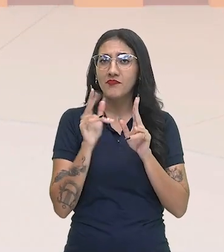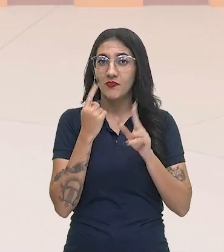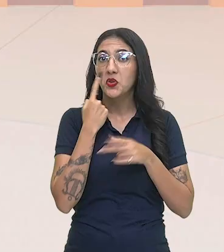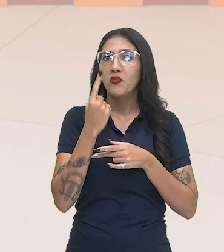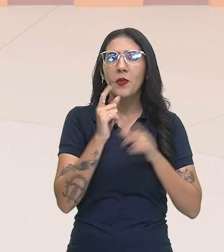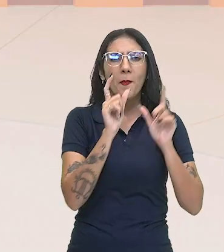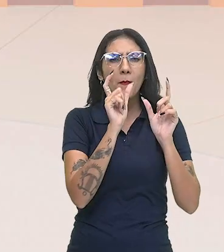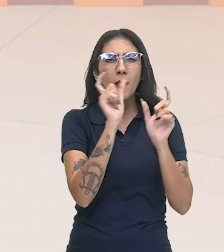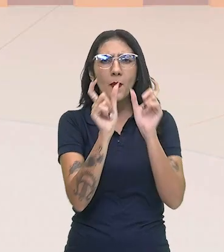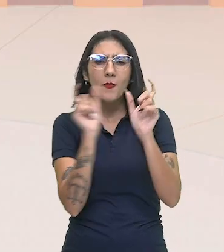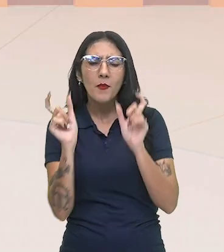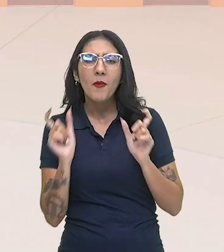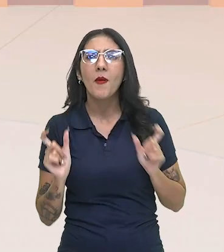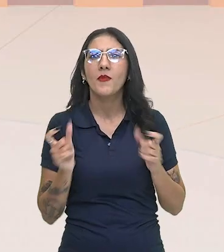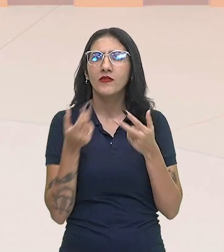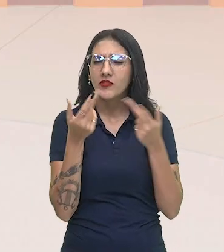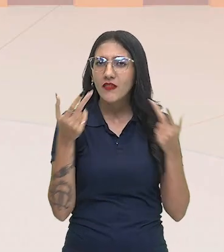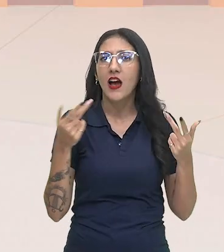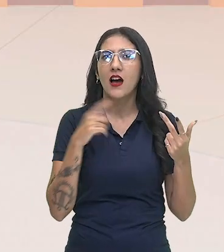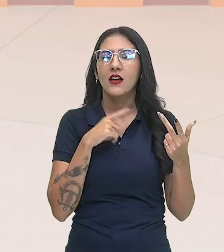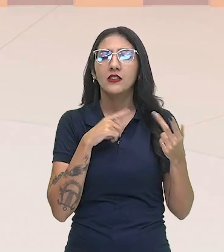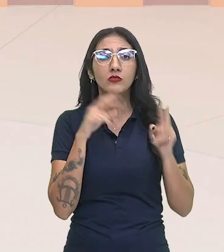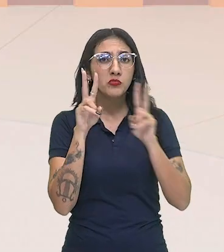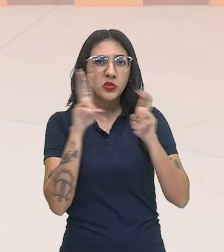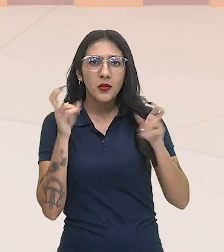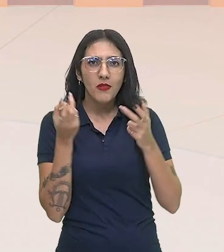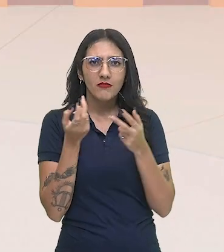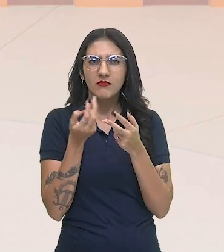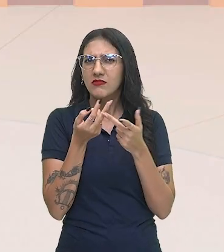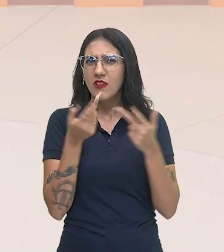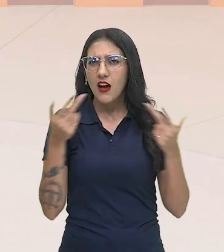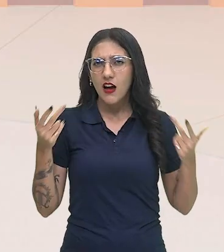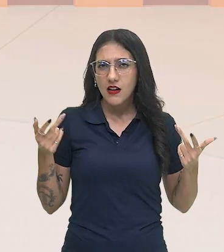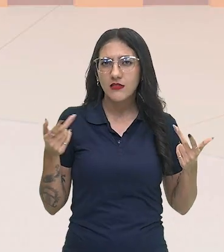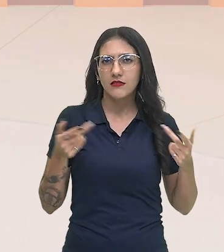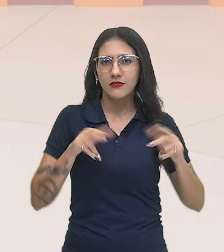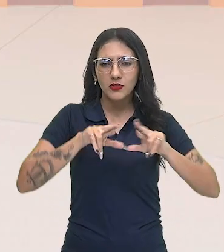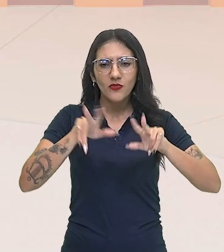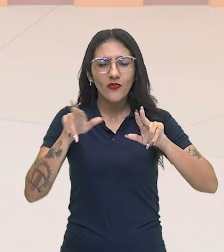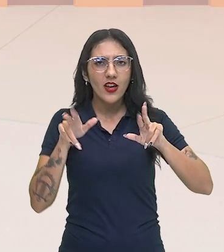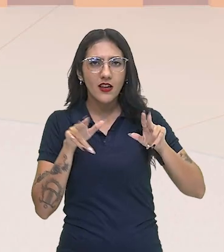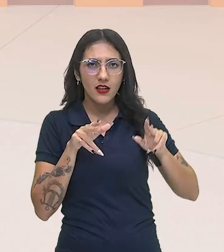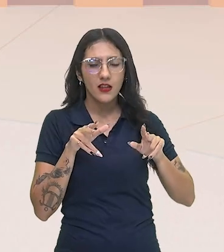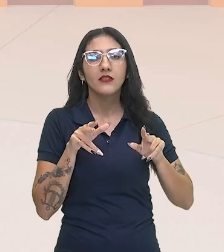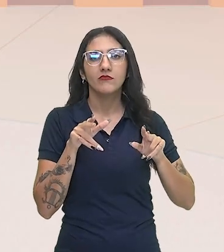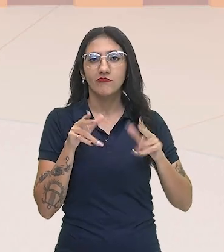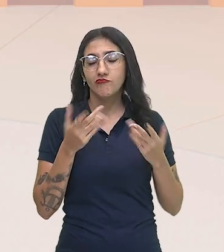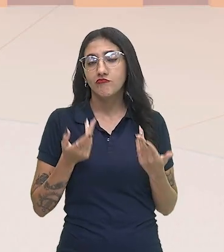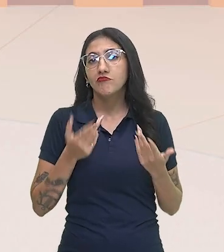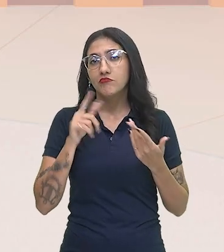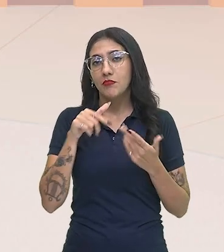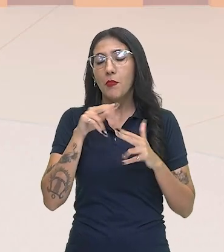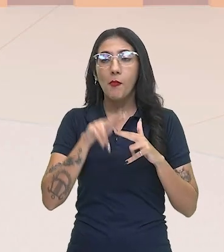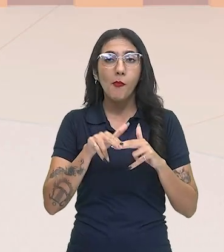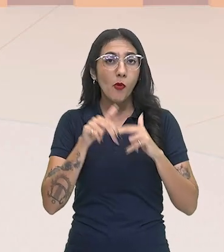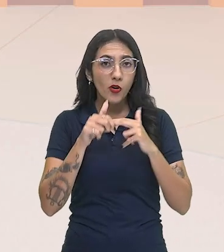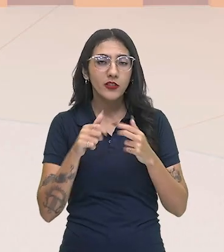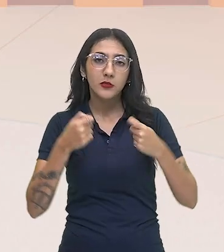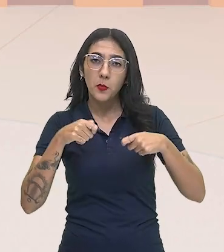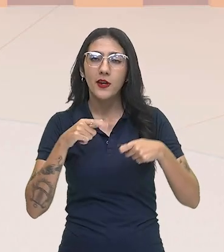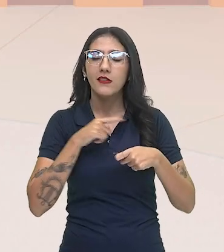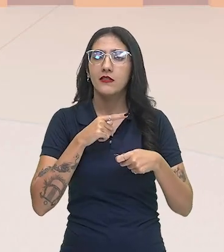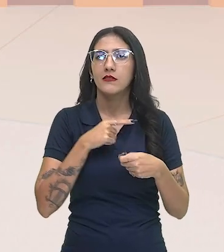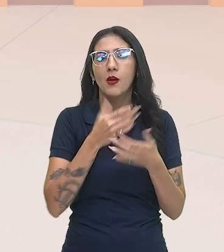de reivindicação haviam motivos diferentes. Por isso, eles devem ser